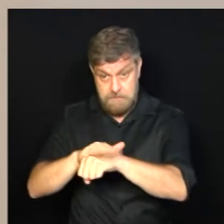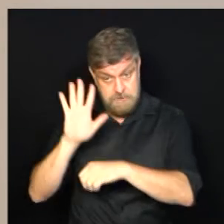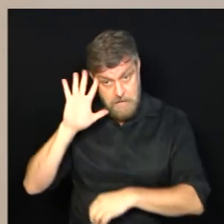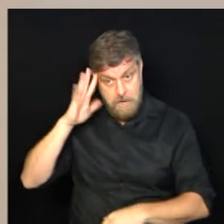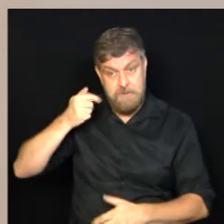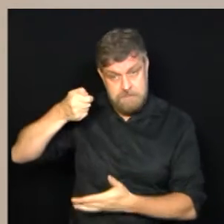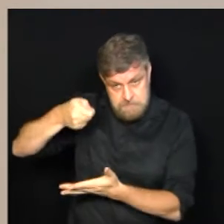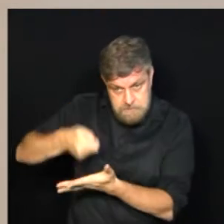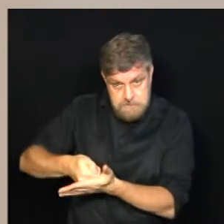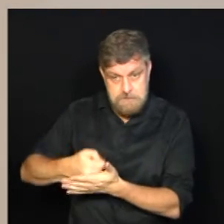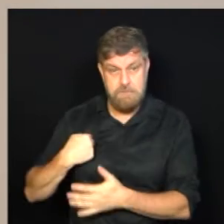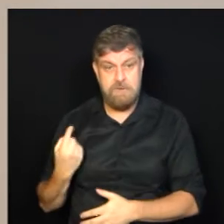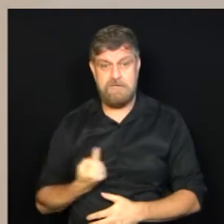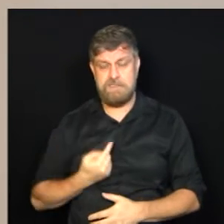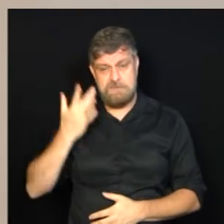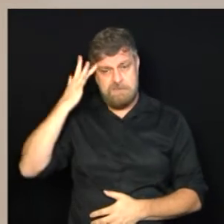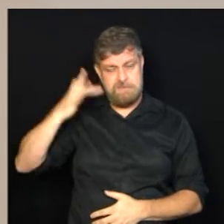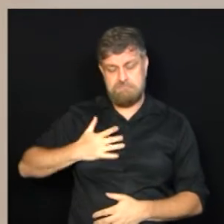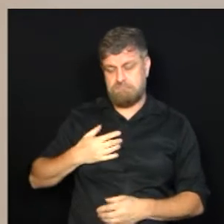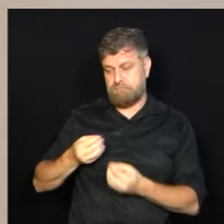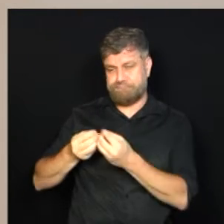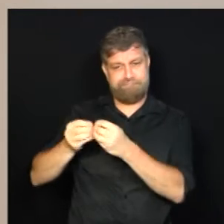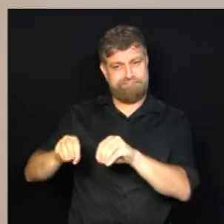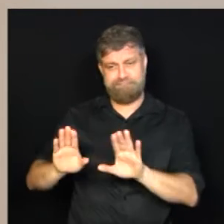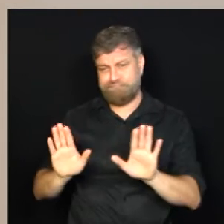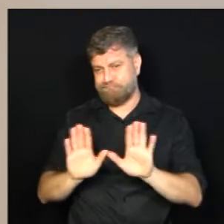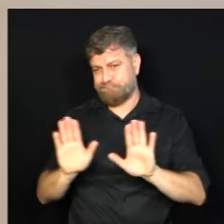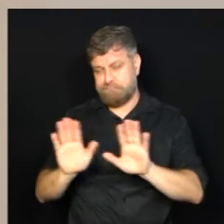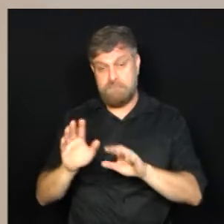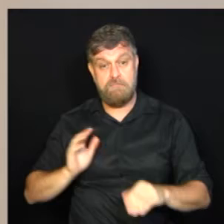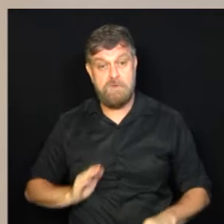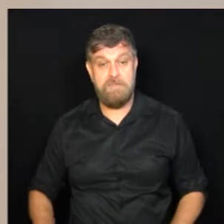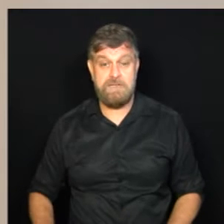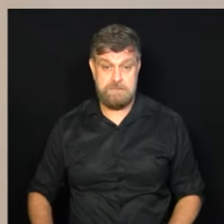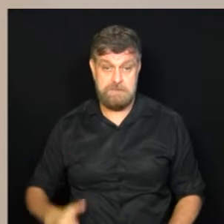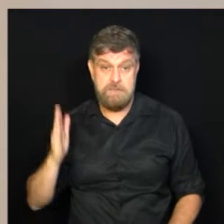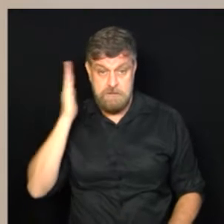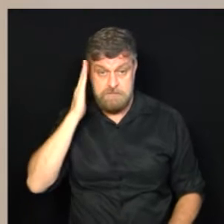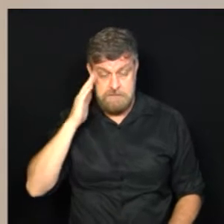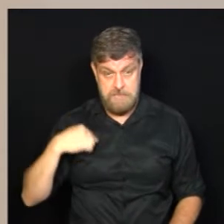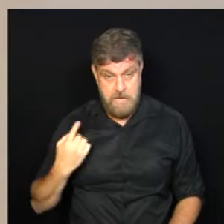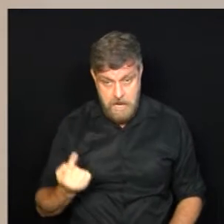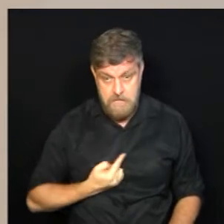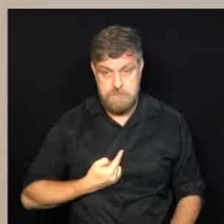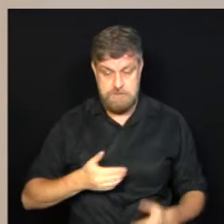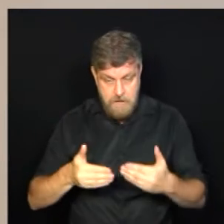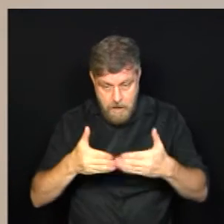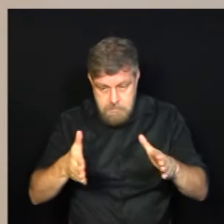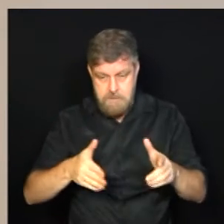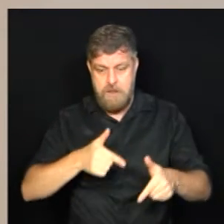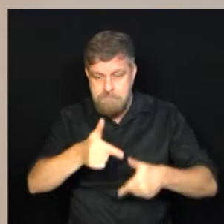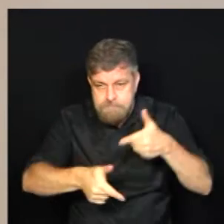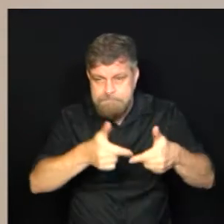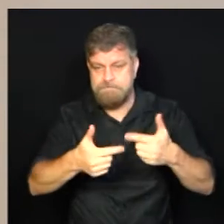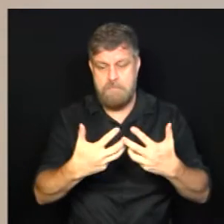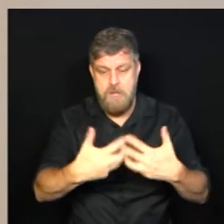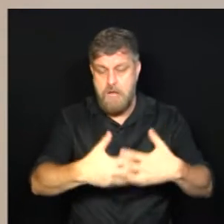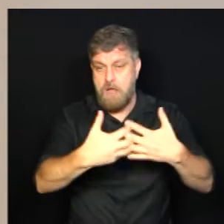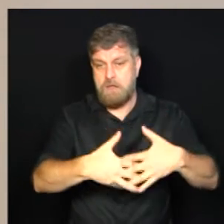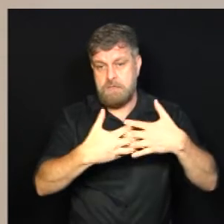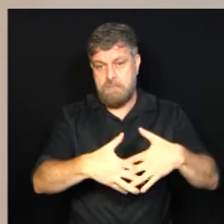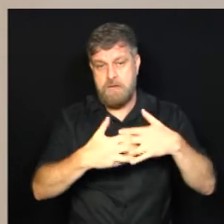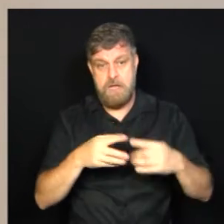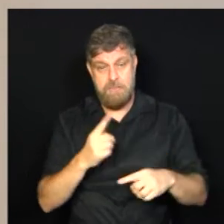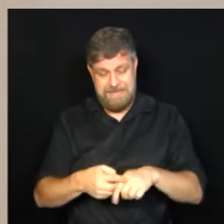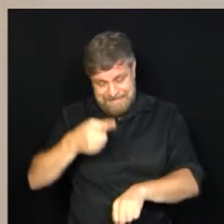decisão, ao nosso ver, inócua, mas é positivo o fato da gente estar de portas abertas, conseguindo atender, porque